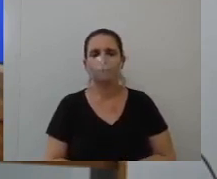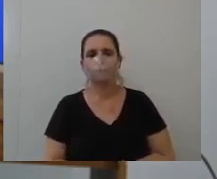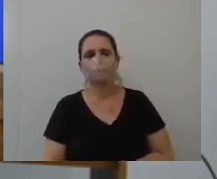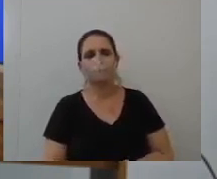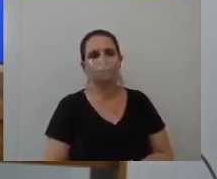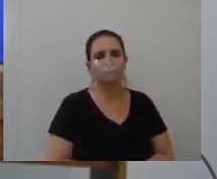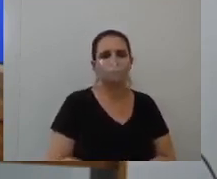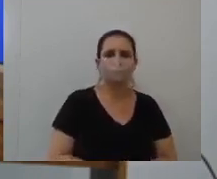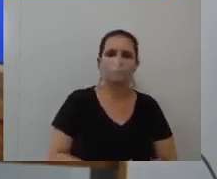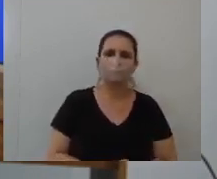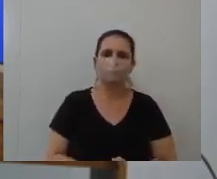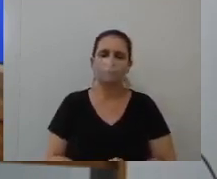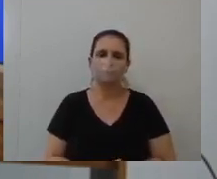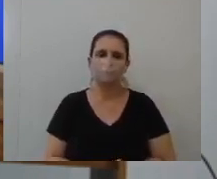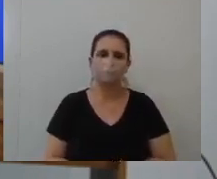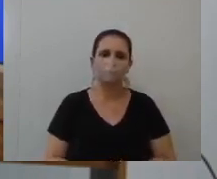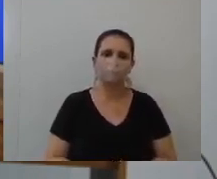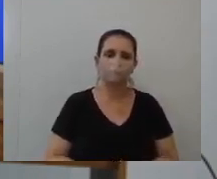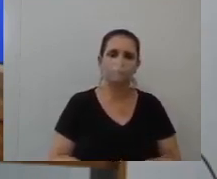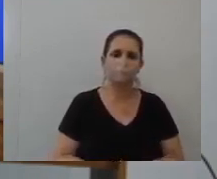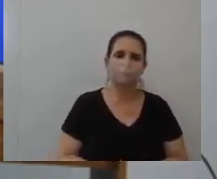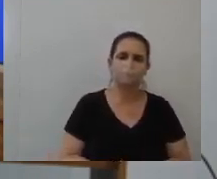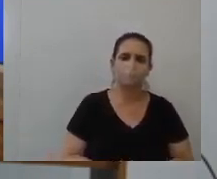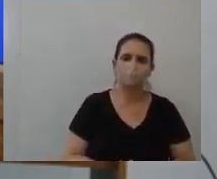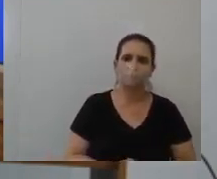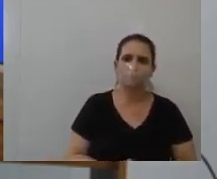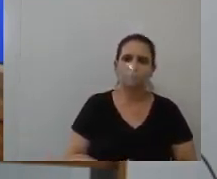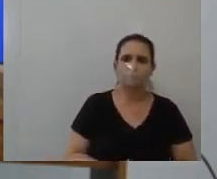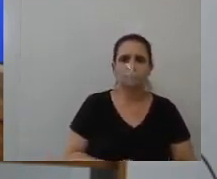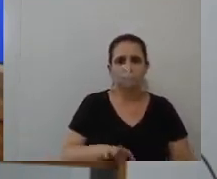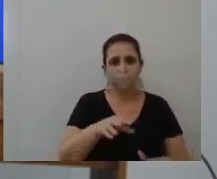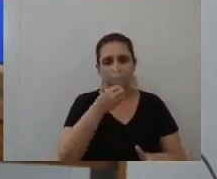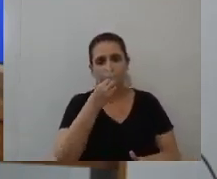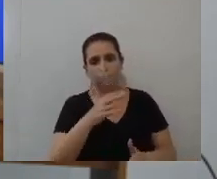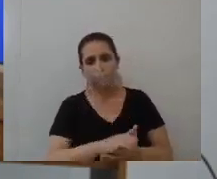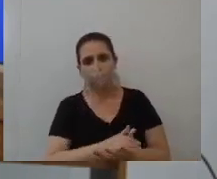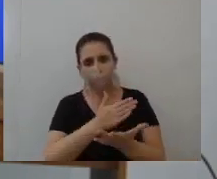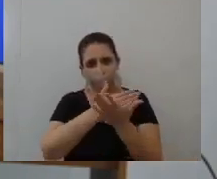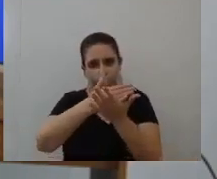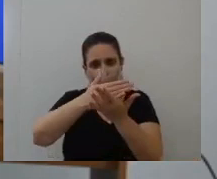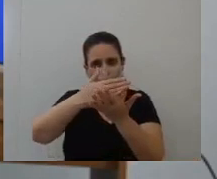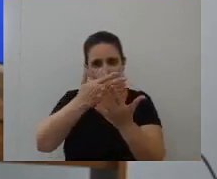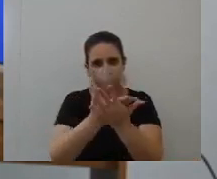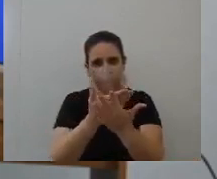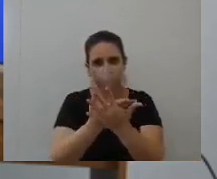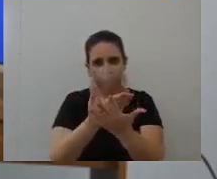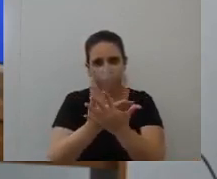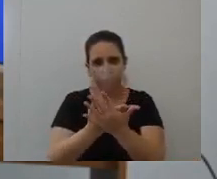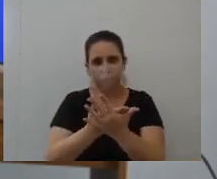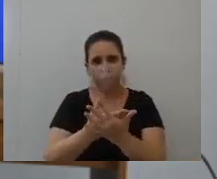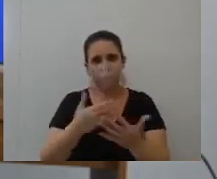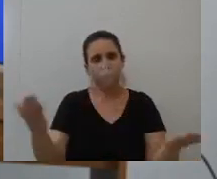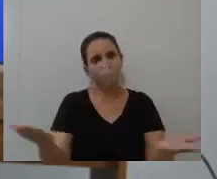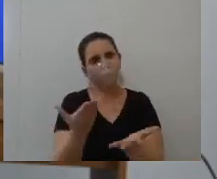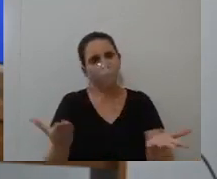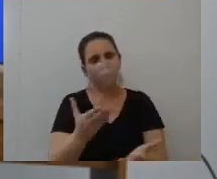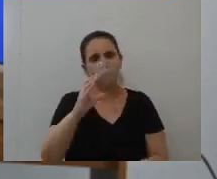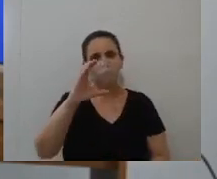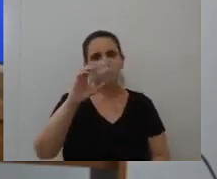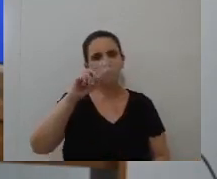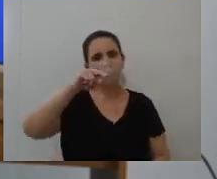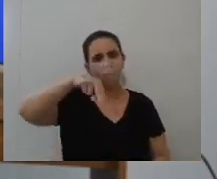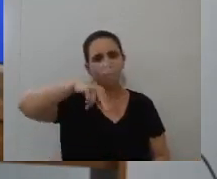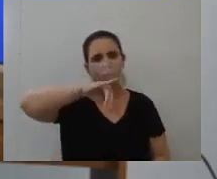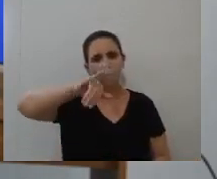Seu moleque, seu otário. Aí é bom, viu, meu filho? Começar essa aula de conjunções com brega, é show de